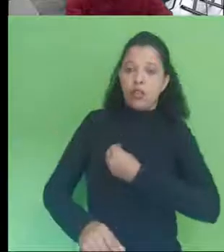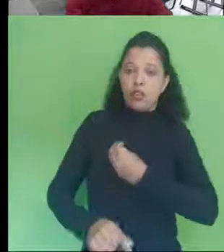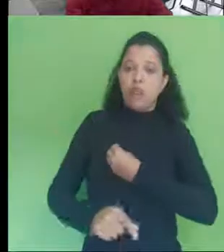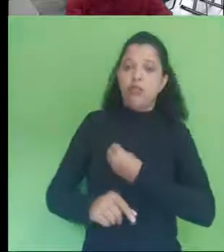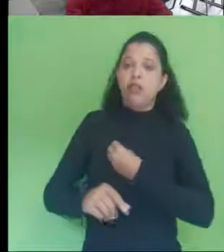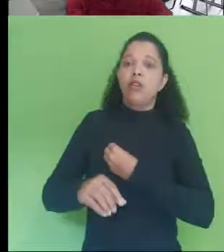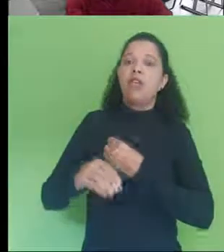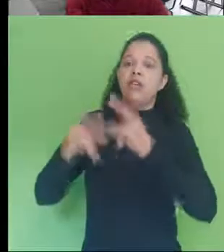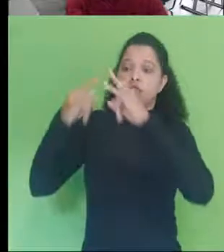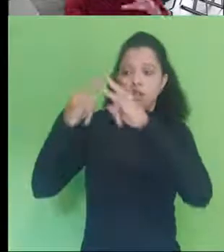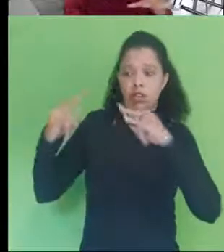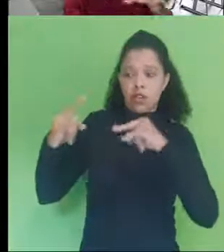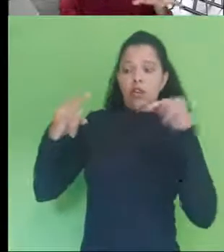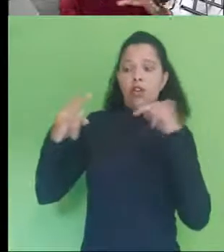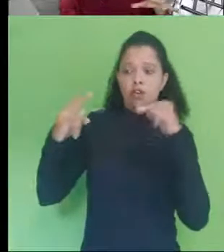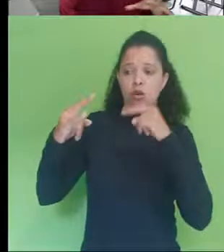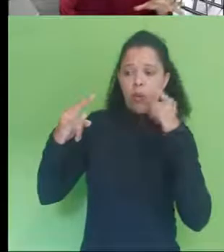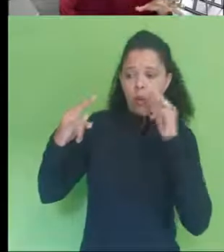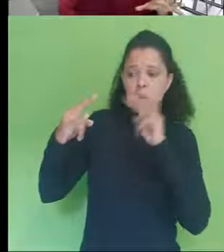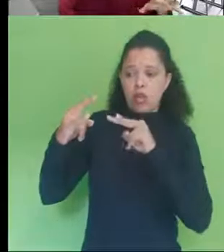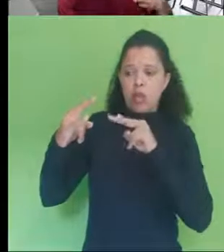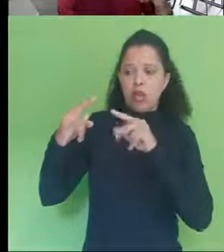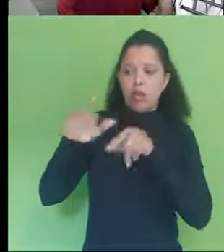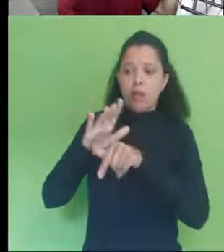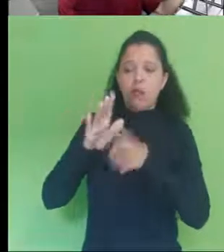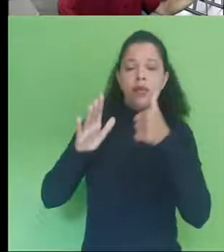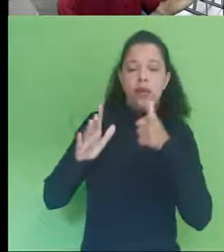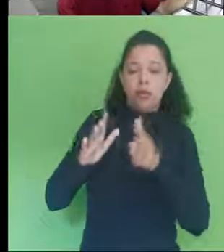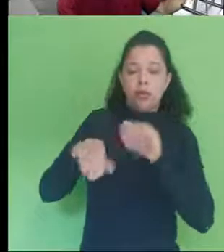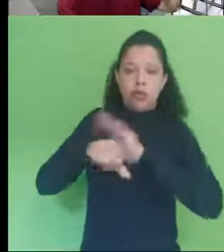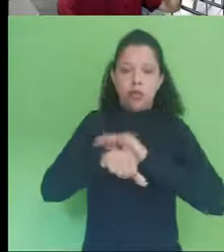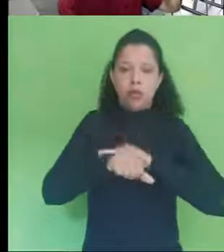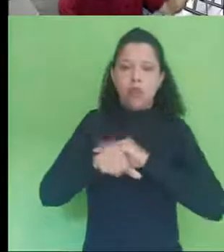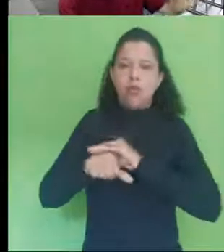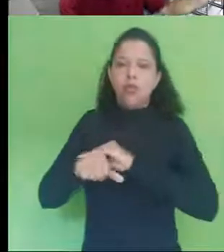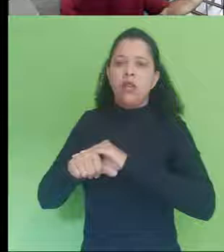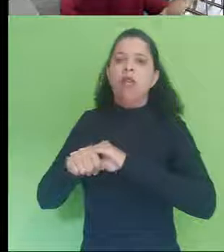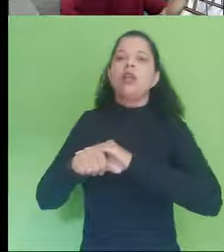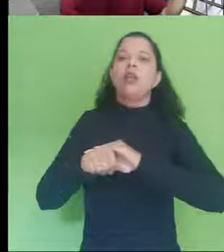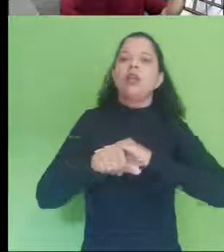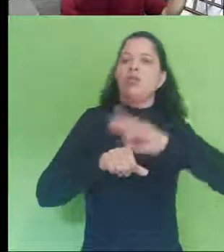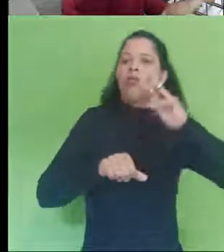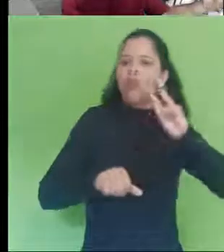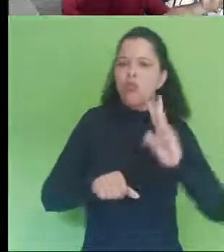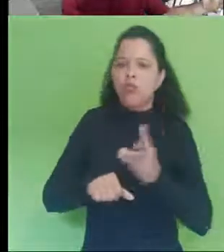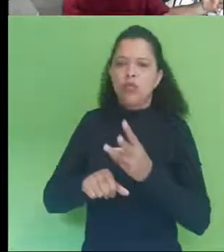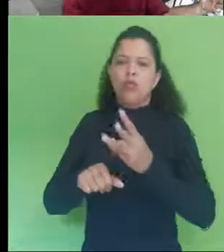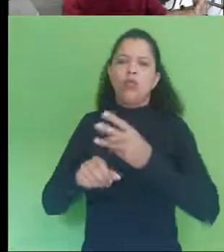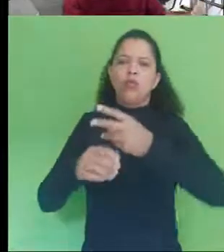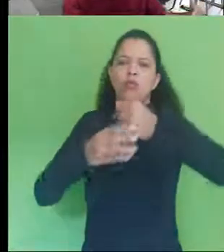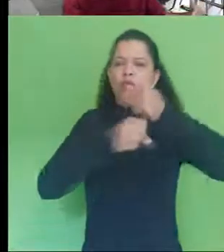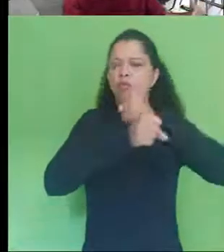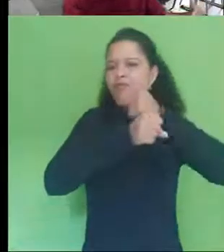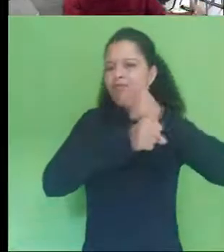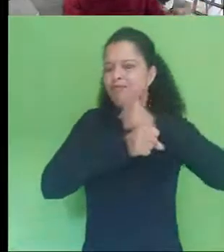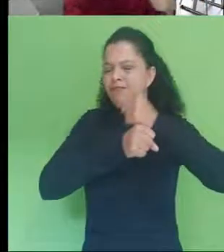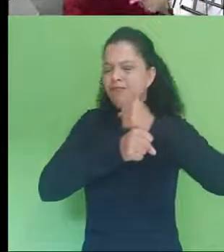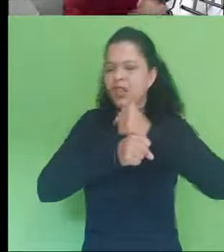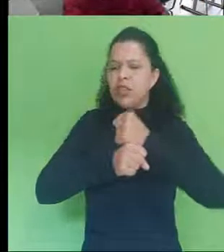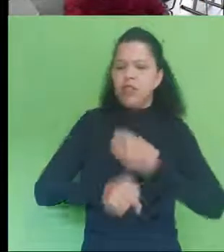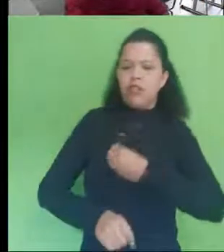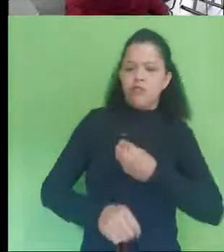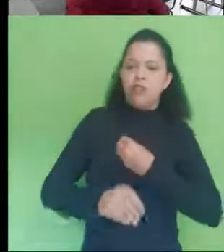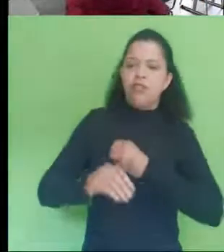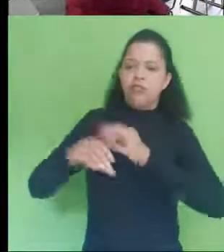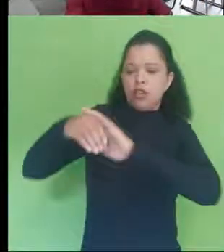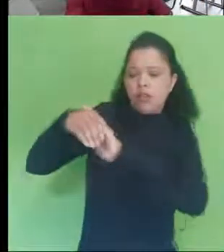ainda em cabanas. Aqui já está mostrando cabanas, mas num primeiro momento, durante centenas, milhões de anos, ele morou na caverna. A gente